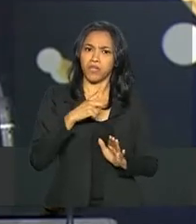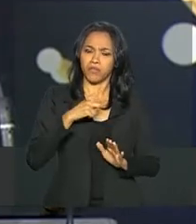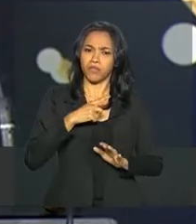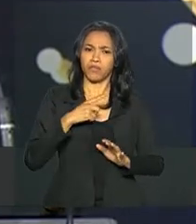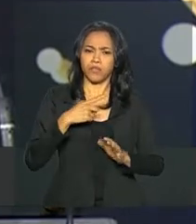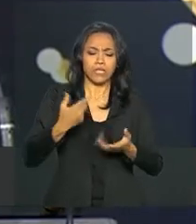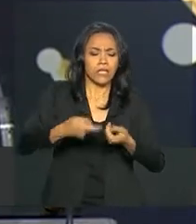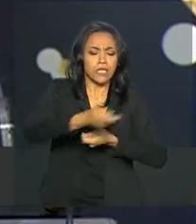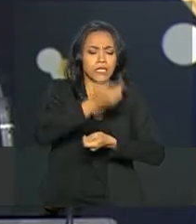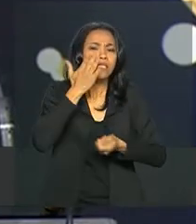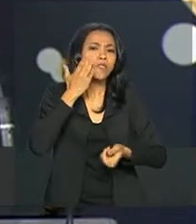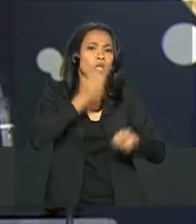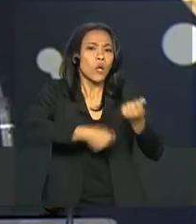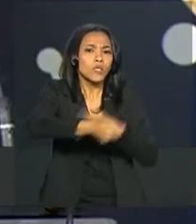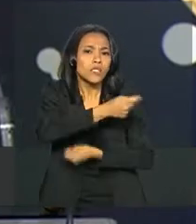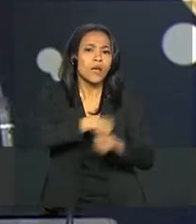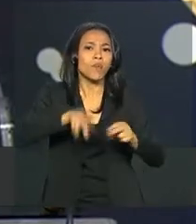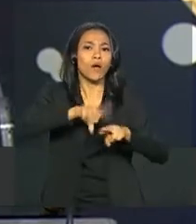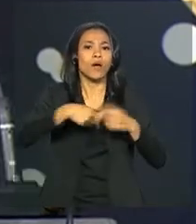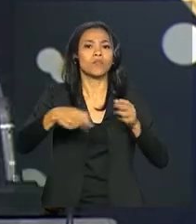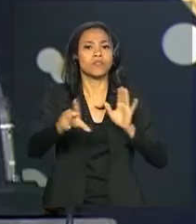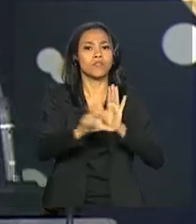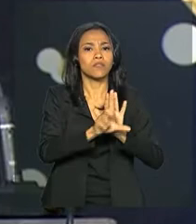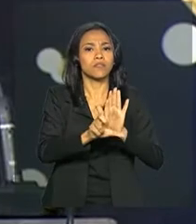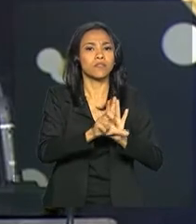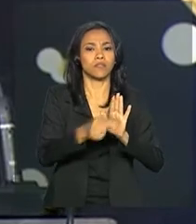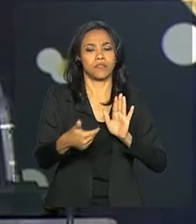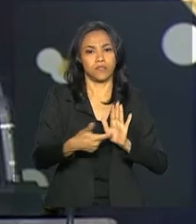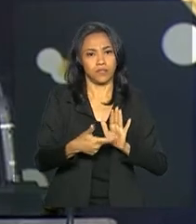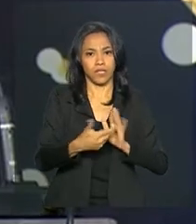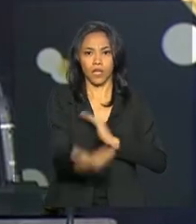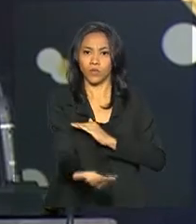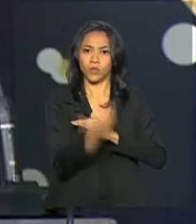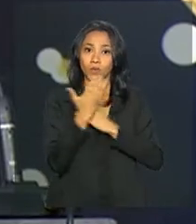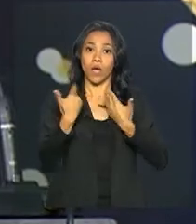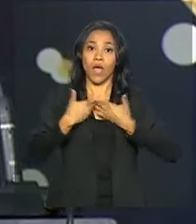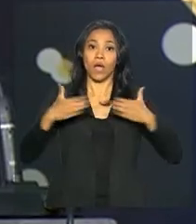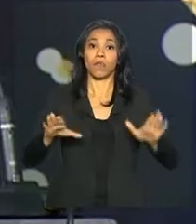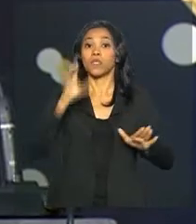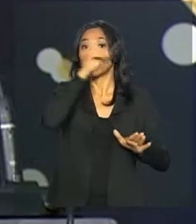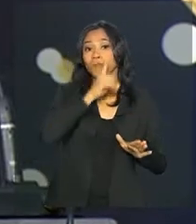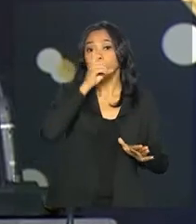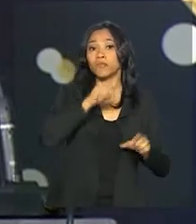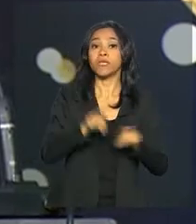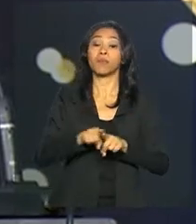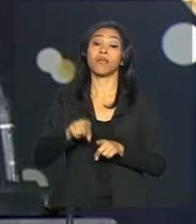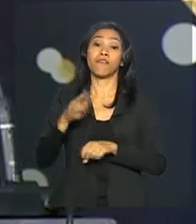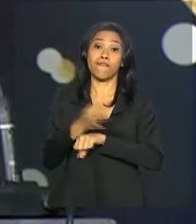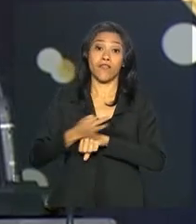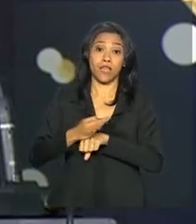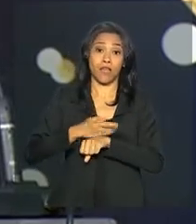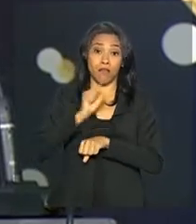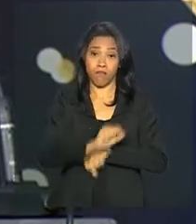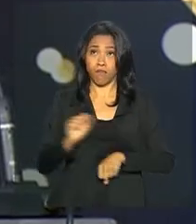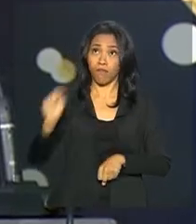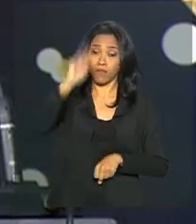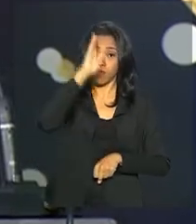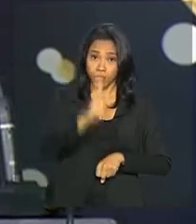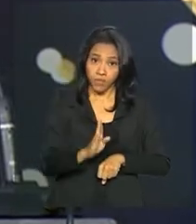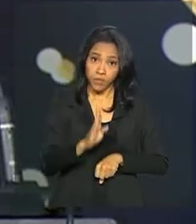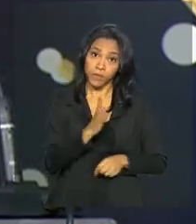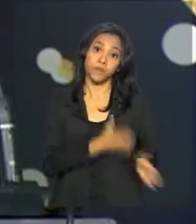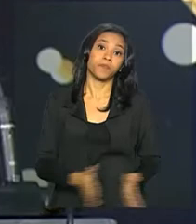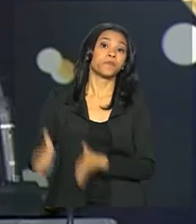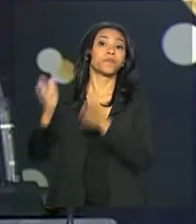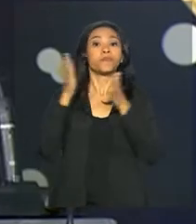negociar a abertura dos estabelecimentos aos domingos e feriados em todo o brasil oeb dick por